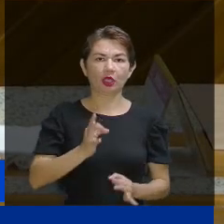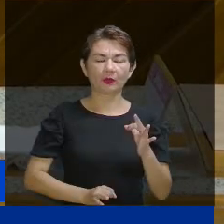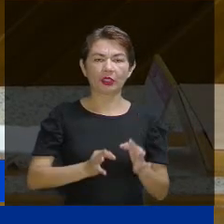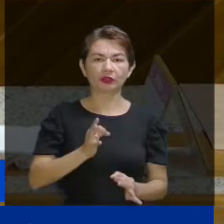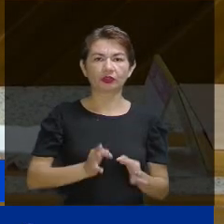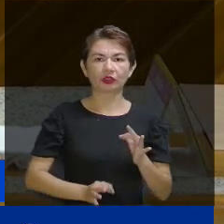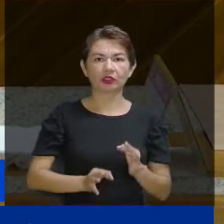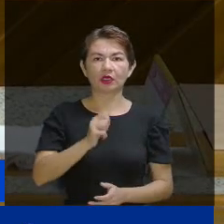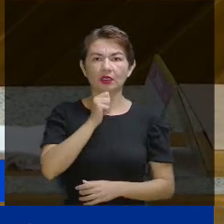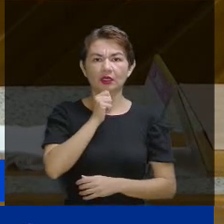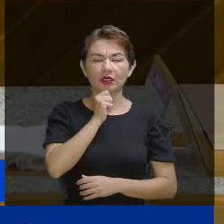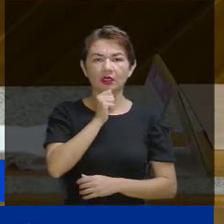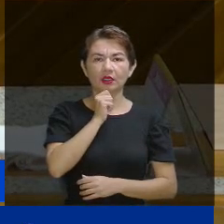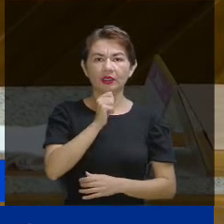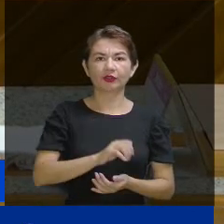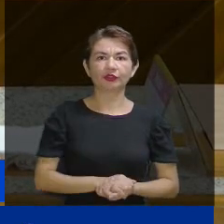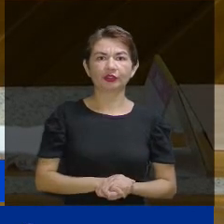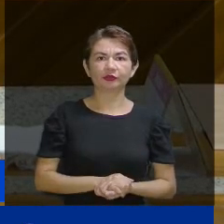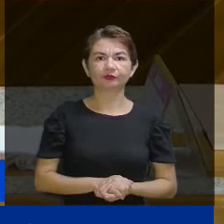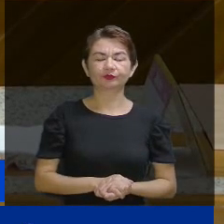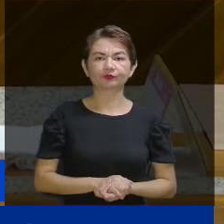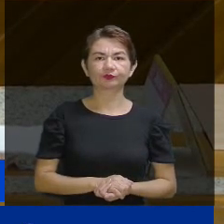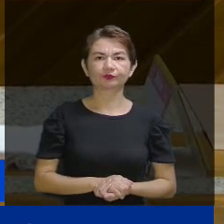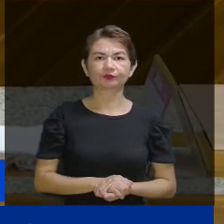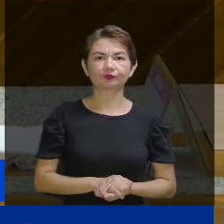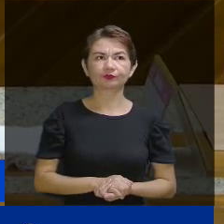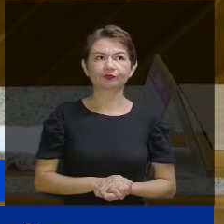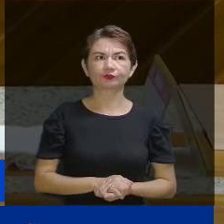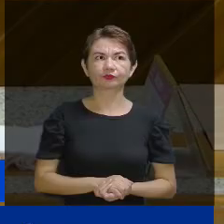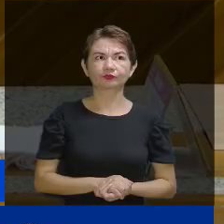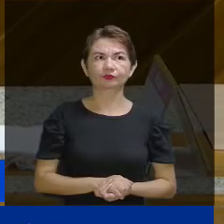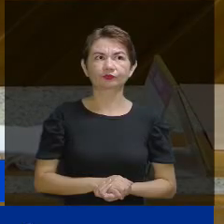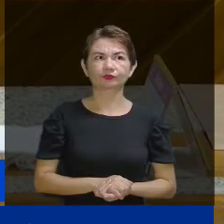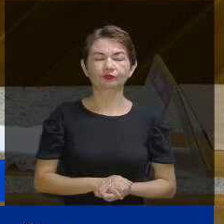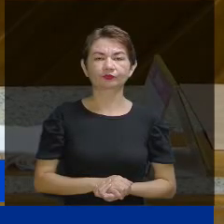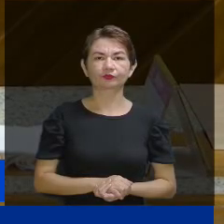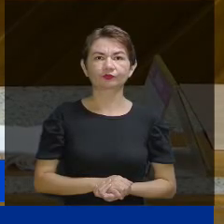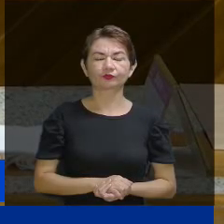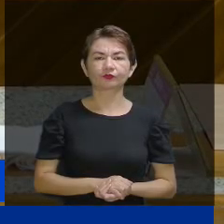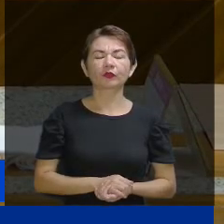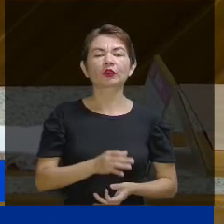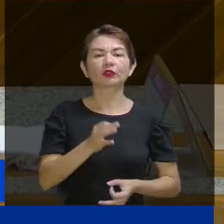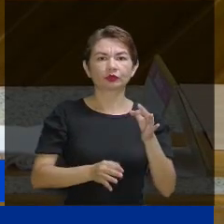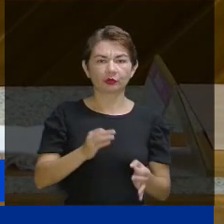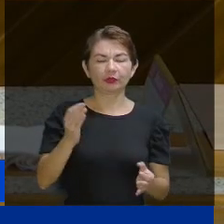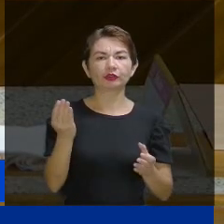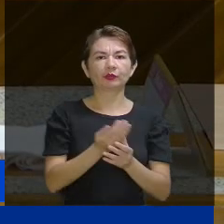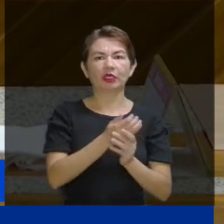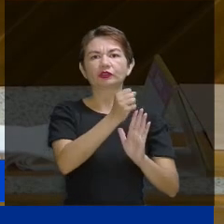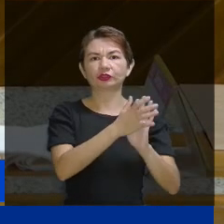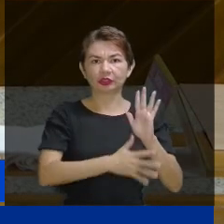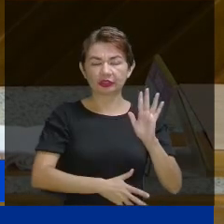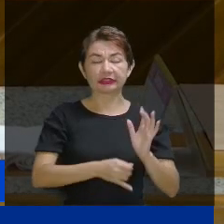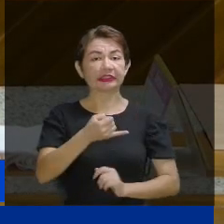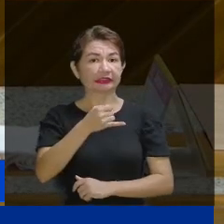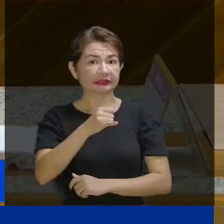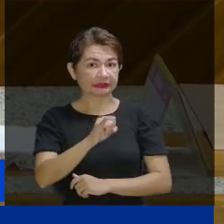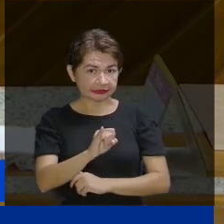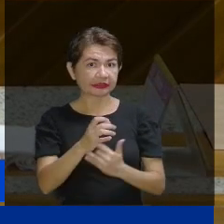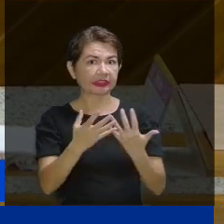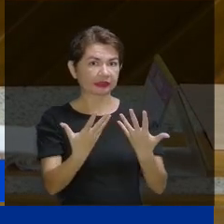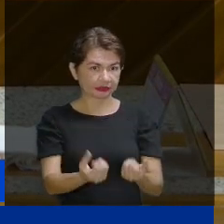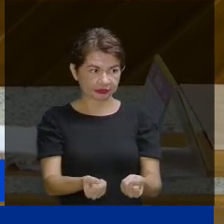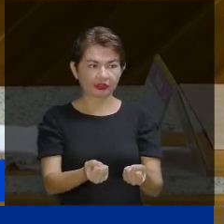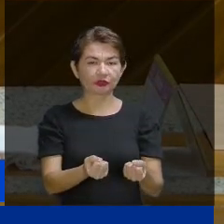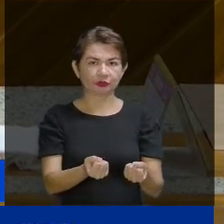julgamento ainda na admissibilidade do MS, então julgamento dos embargos. Se